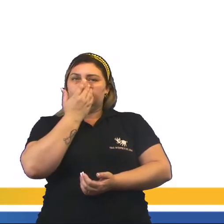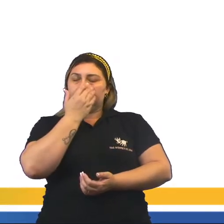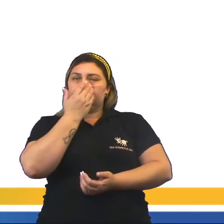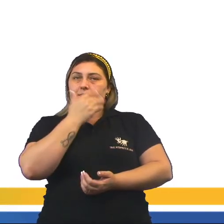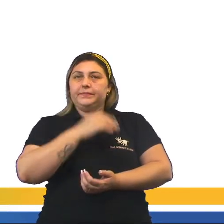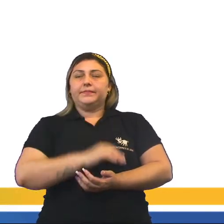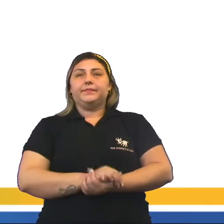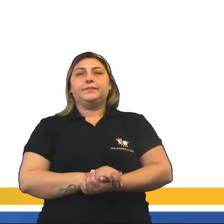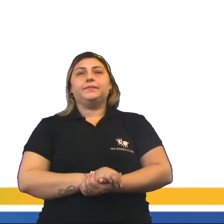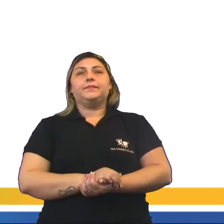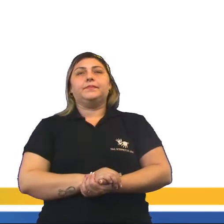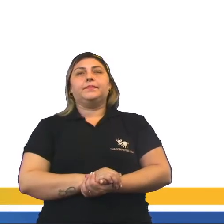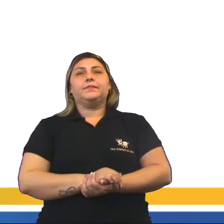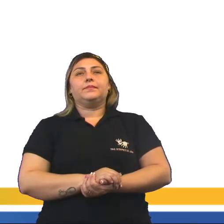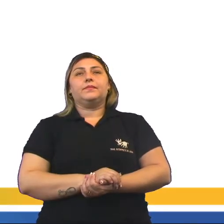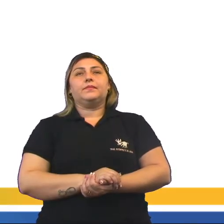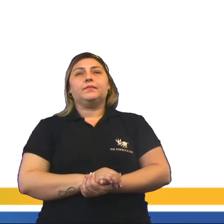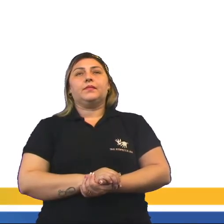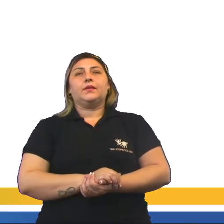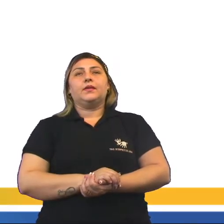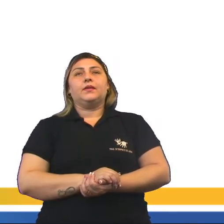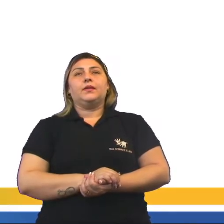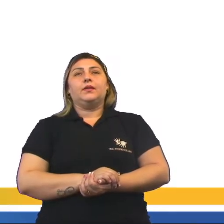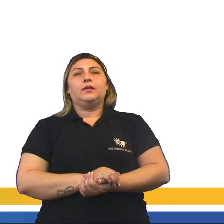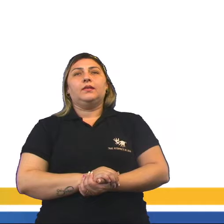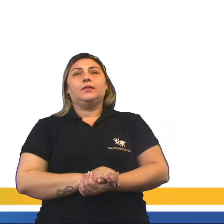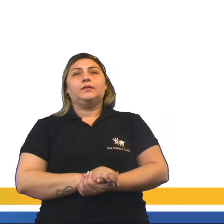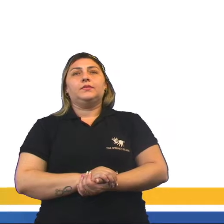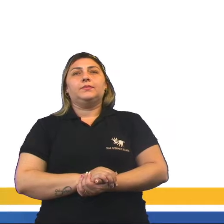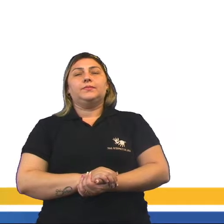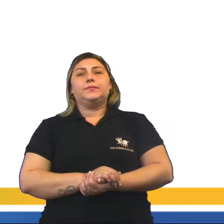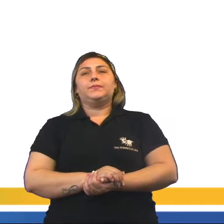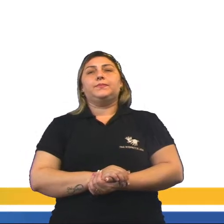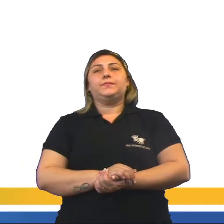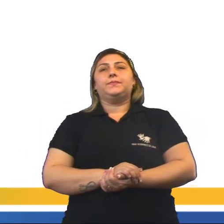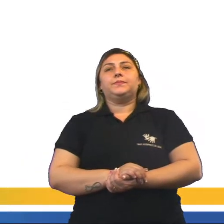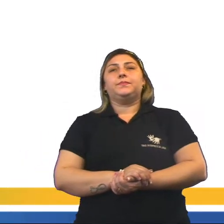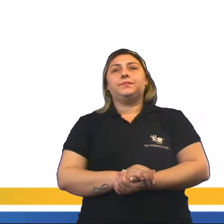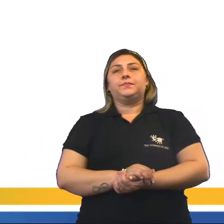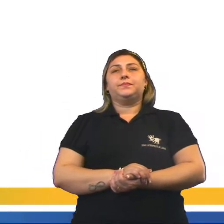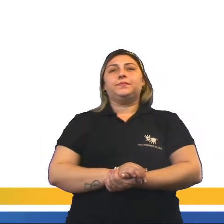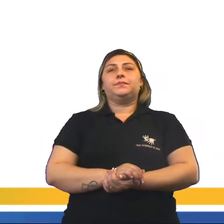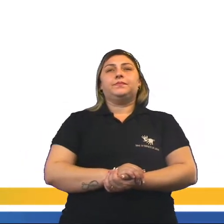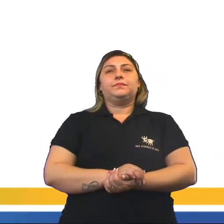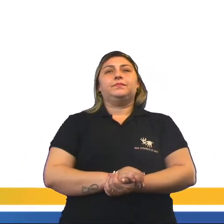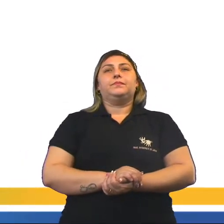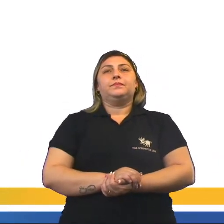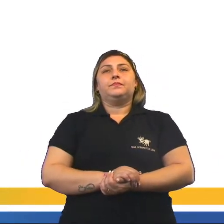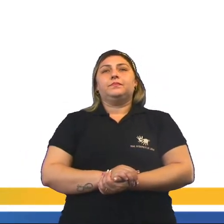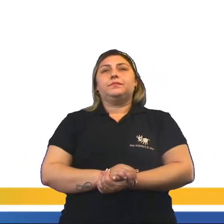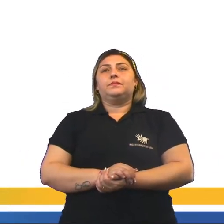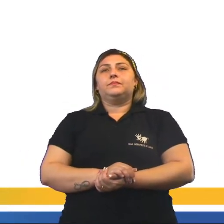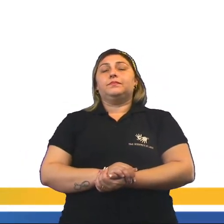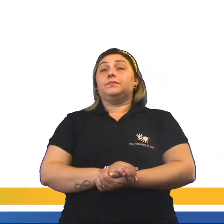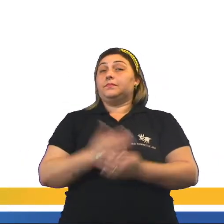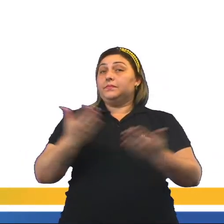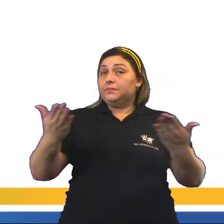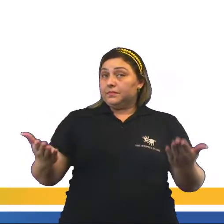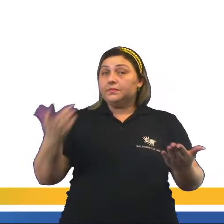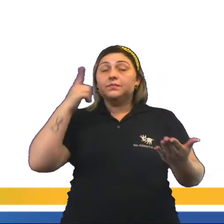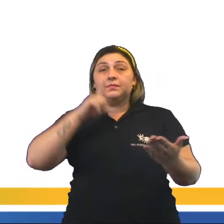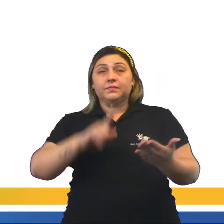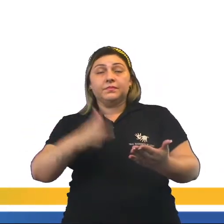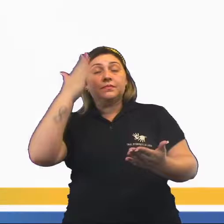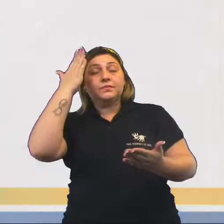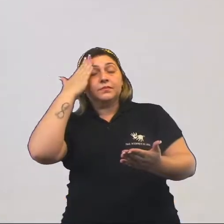He suffered from depression and died on July 20th, 2017. E aí, pessoal,